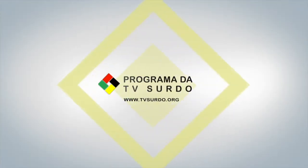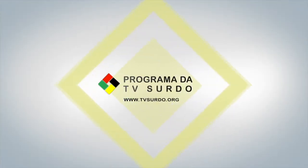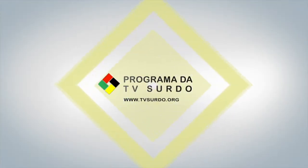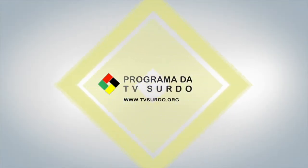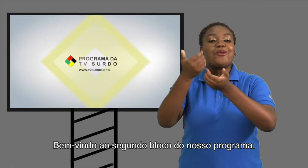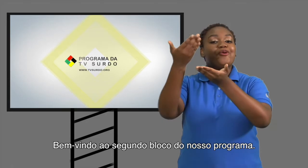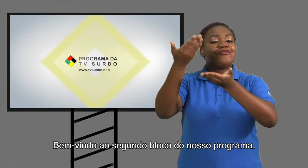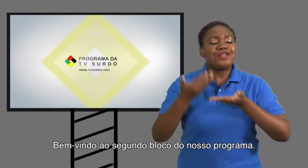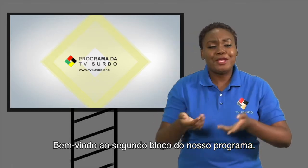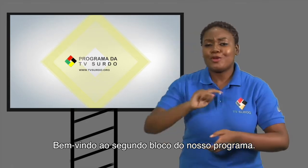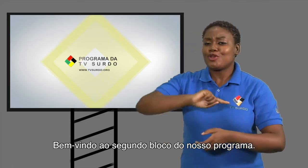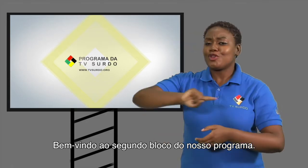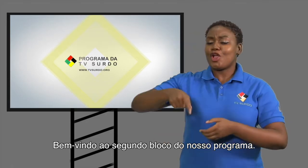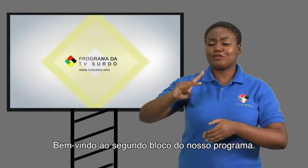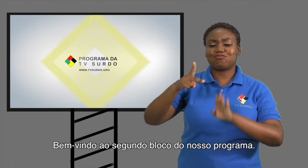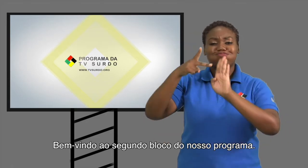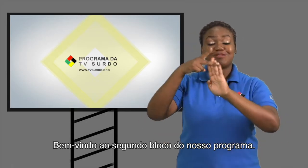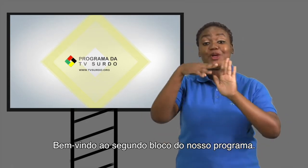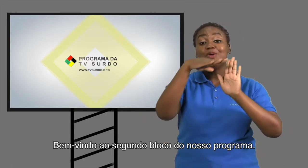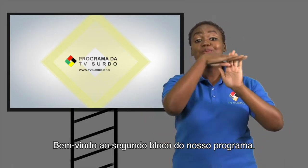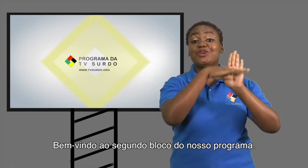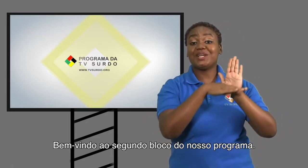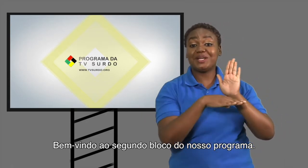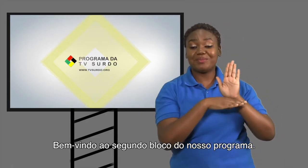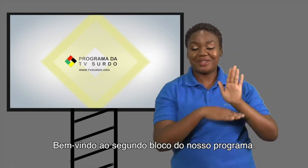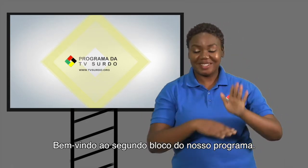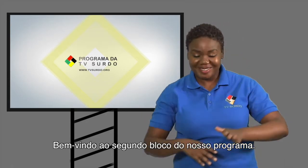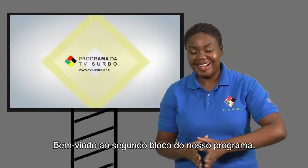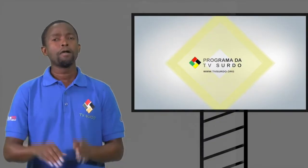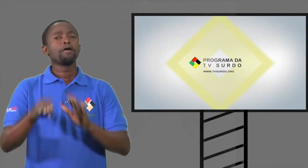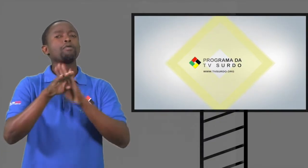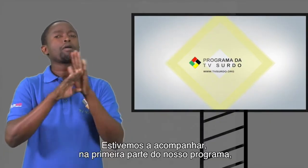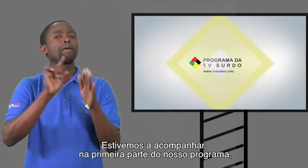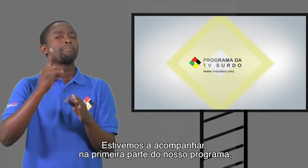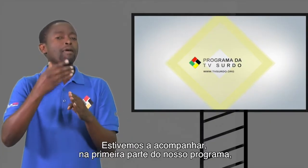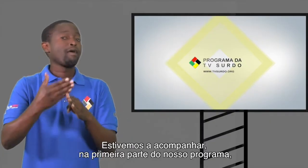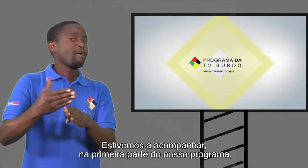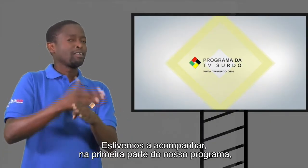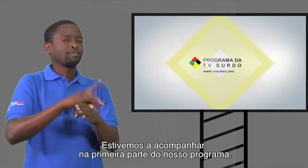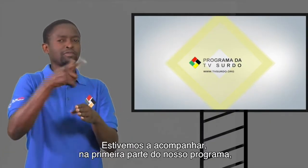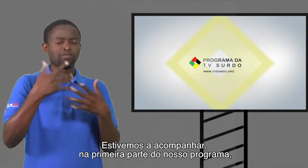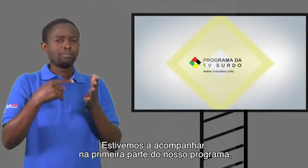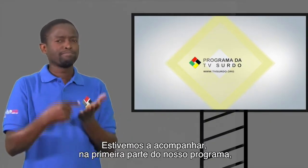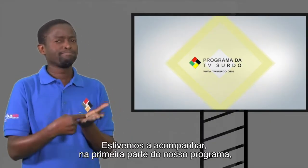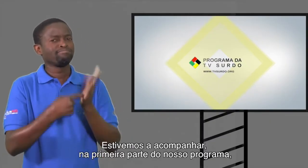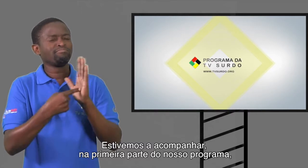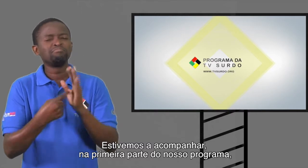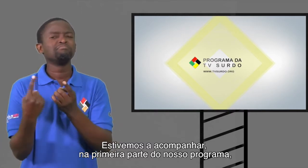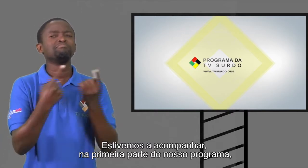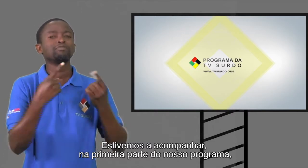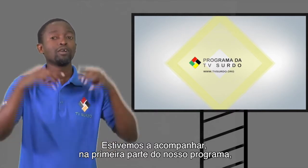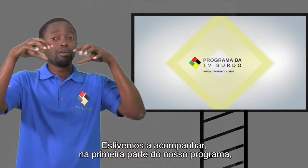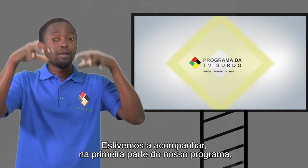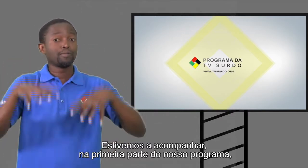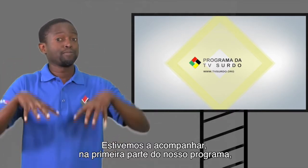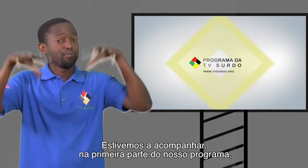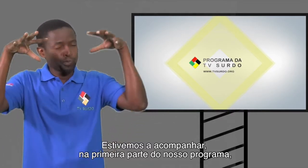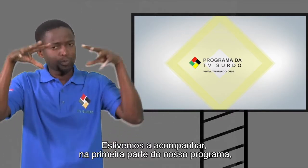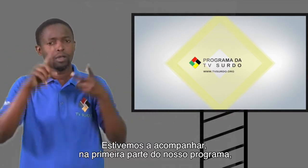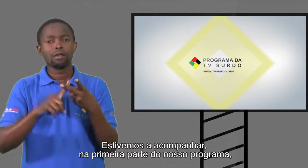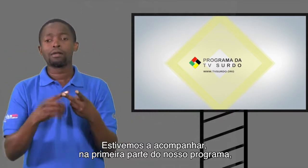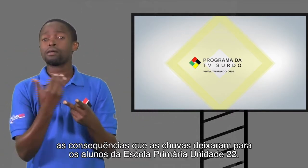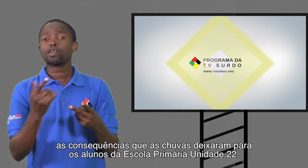Bem-vindo ao segundo bloco do nosso programa. Estivemos a acompanhar na primeira parte do nosso